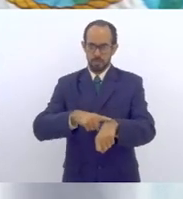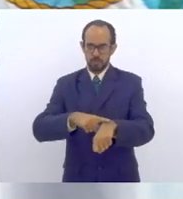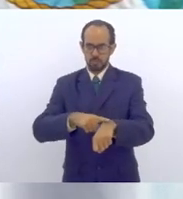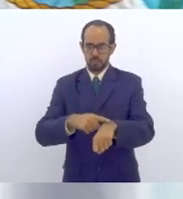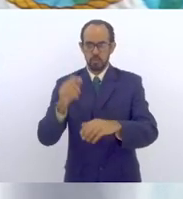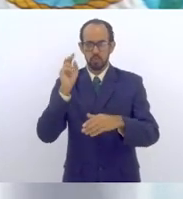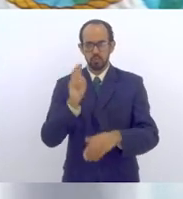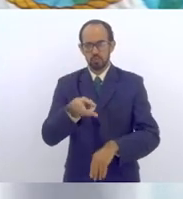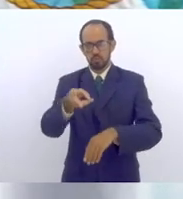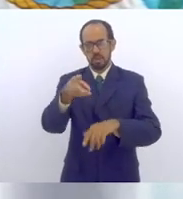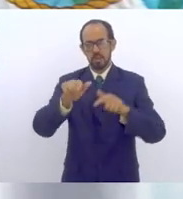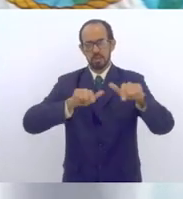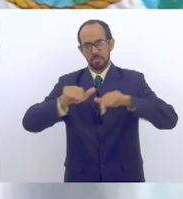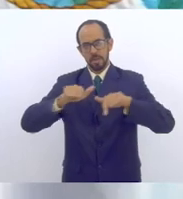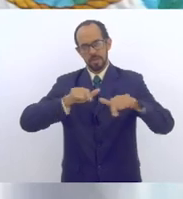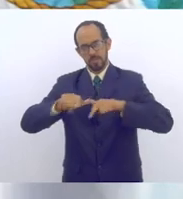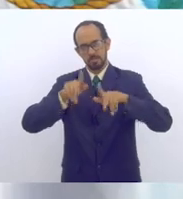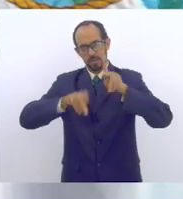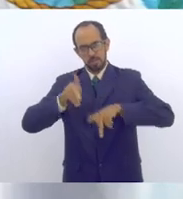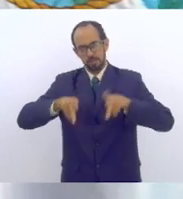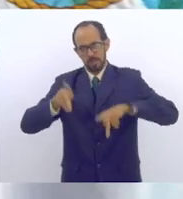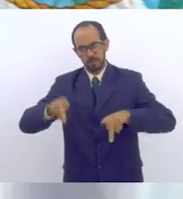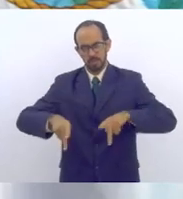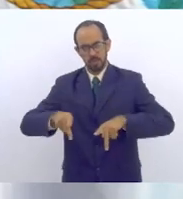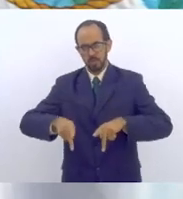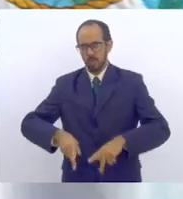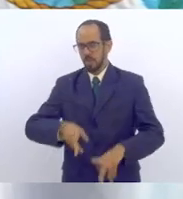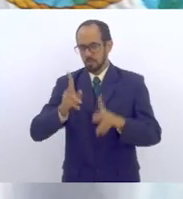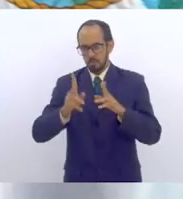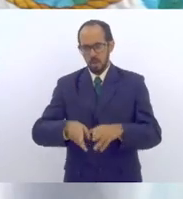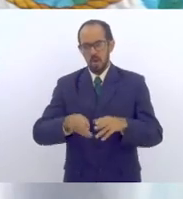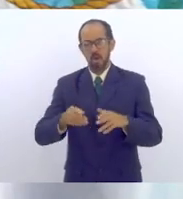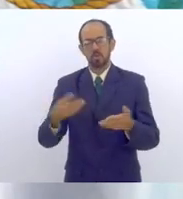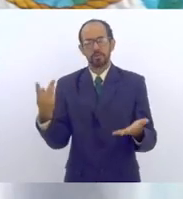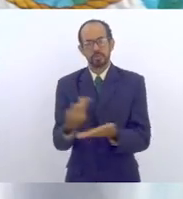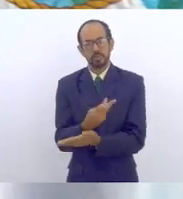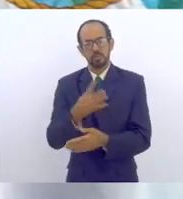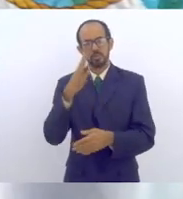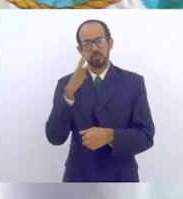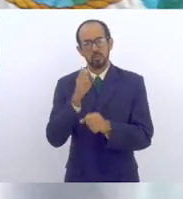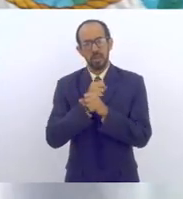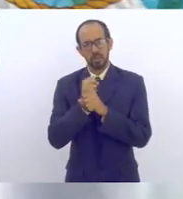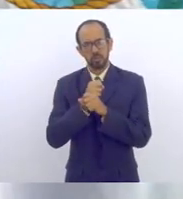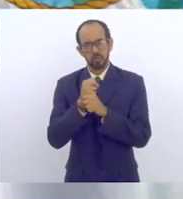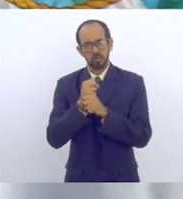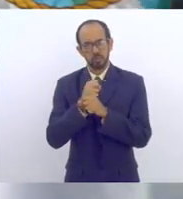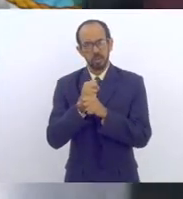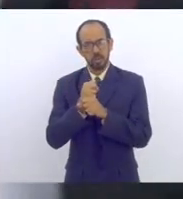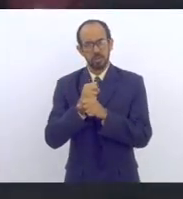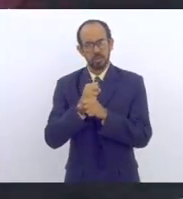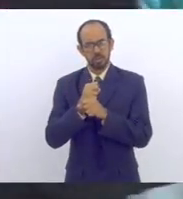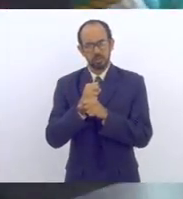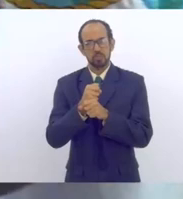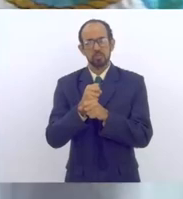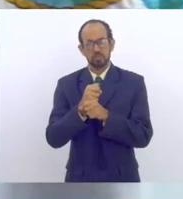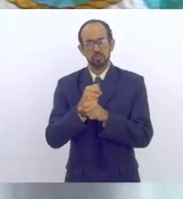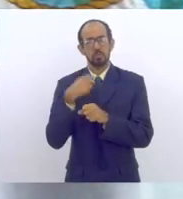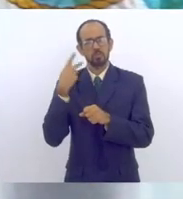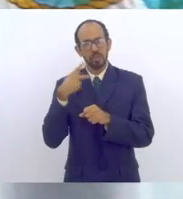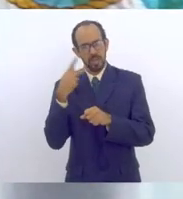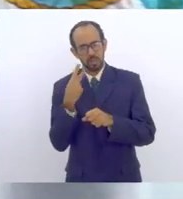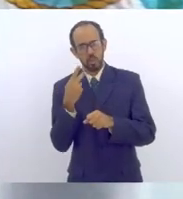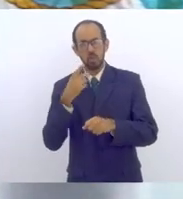quem mais precisa com a mesma intensidade que a gente teve nesses quatro mandatos como Vereador como Prefeito duas vezes como deputado estadual